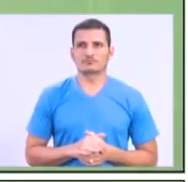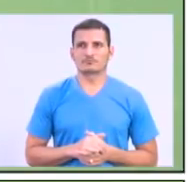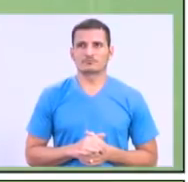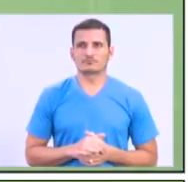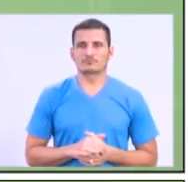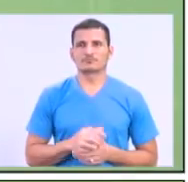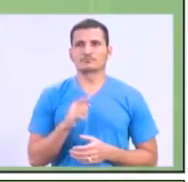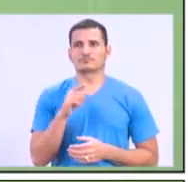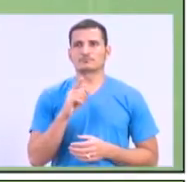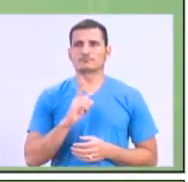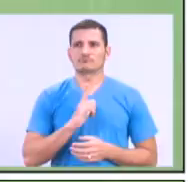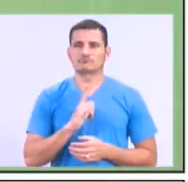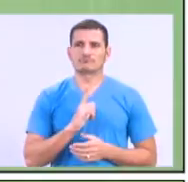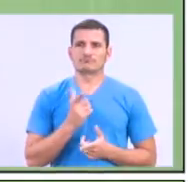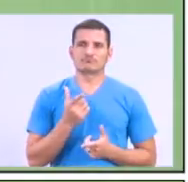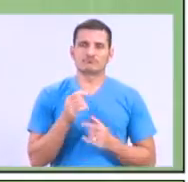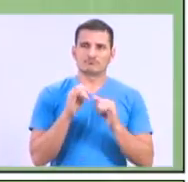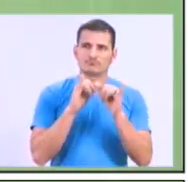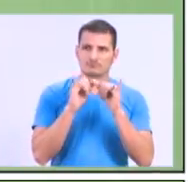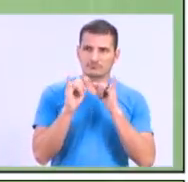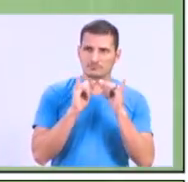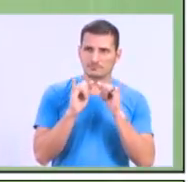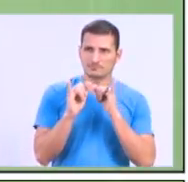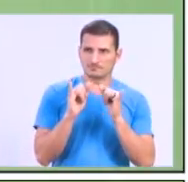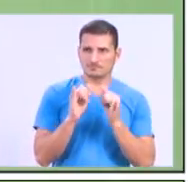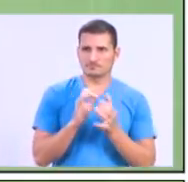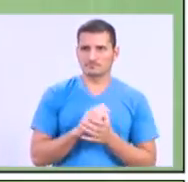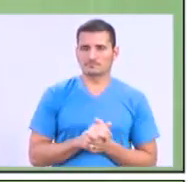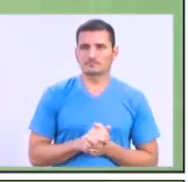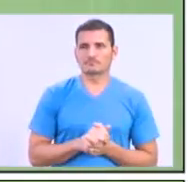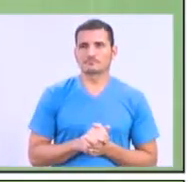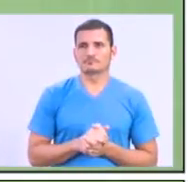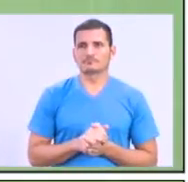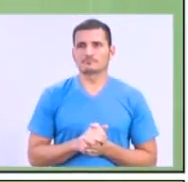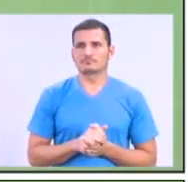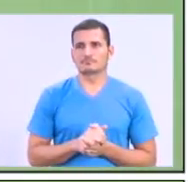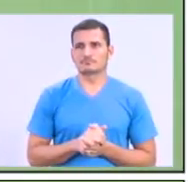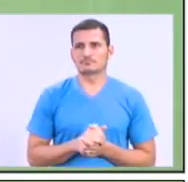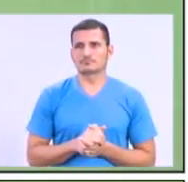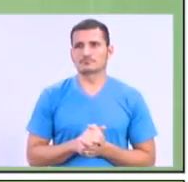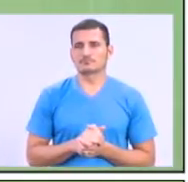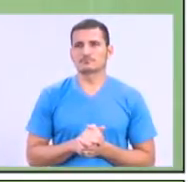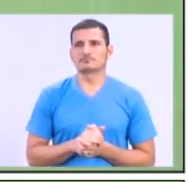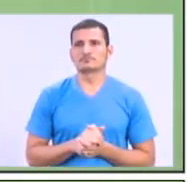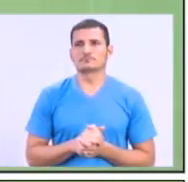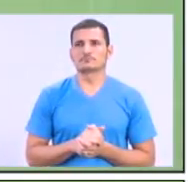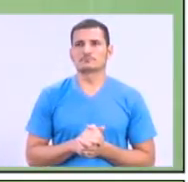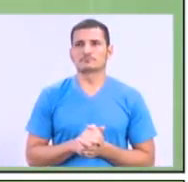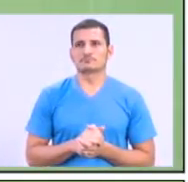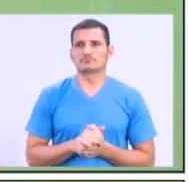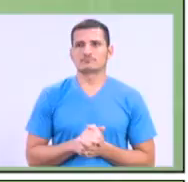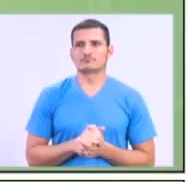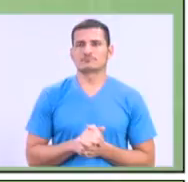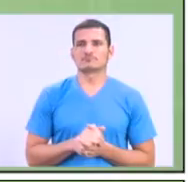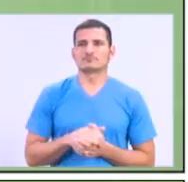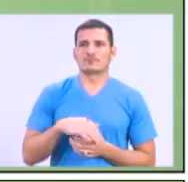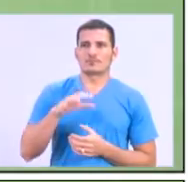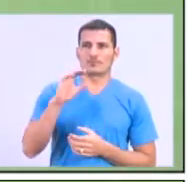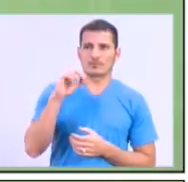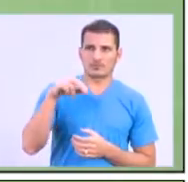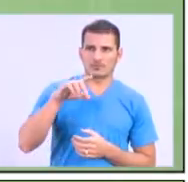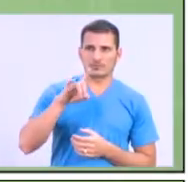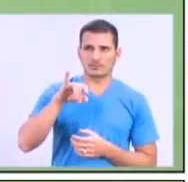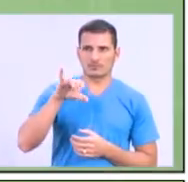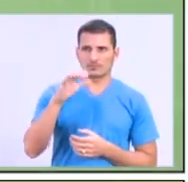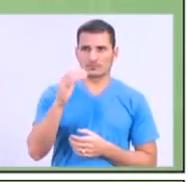tratamento de informações entre duas condições e uma condição final, certo? Em que nós